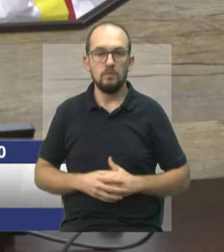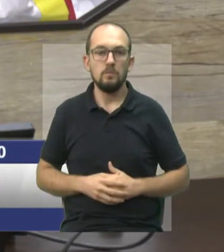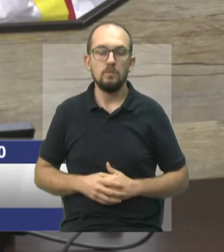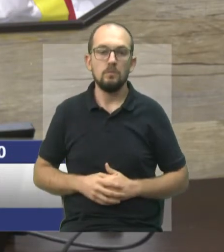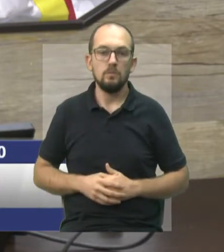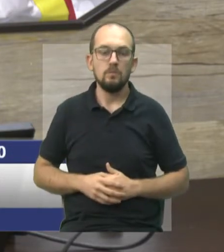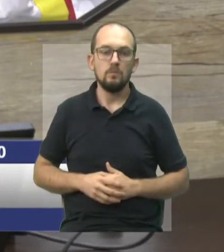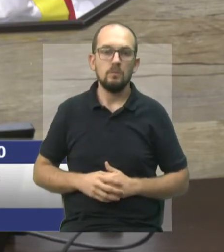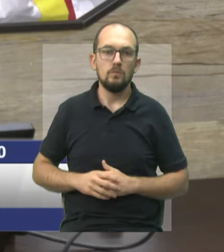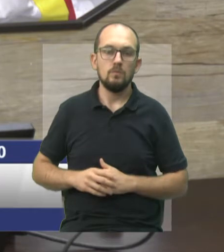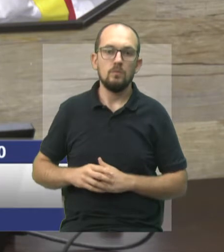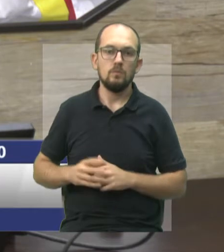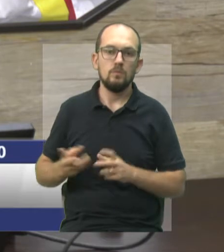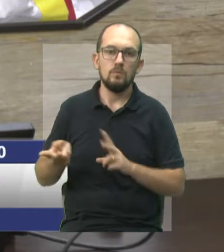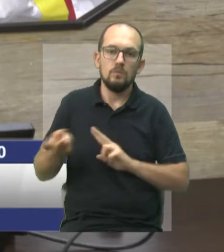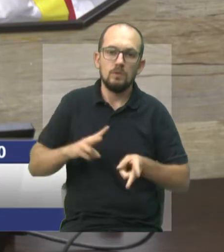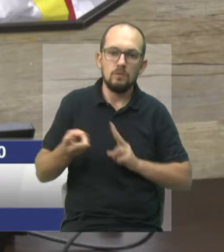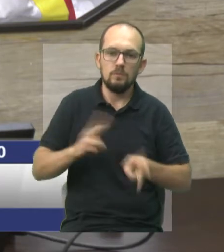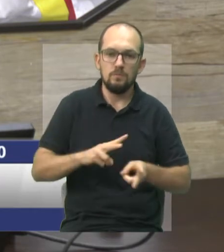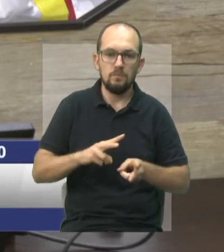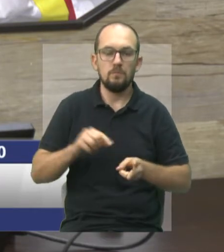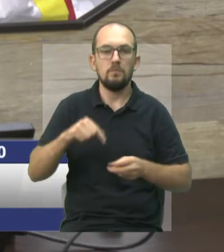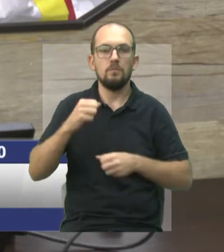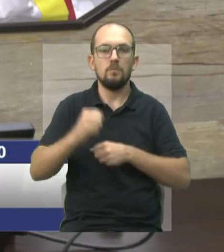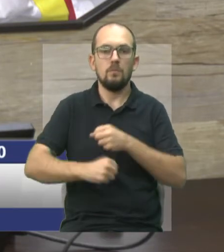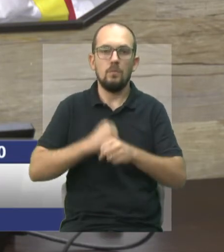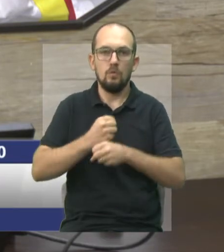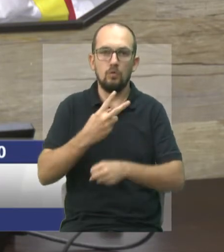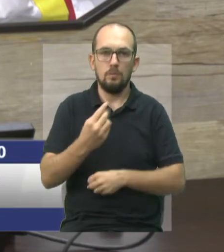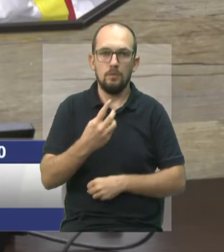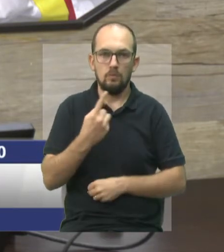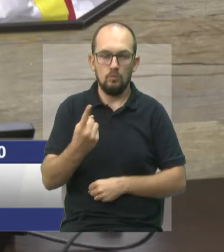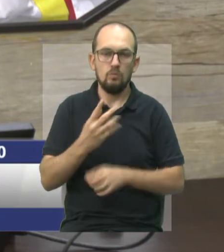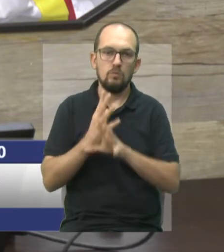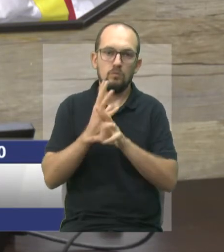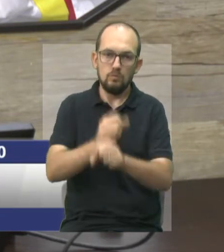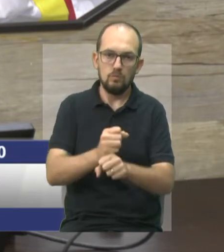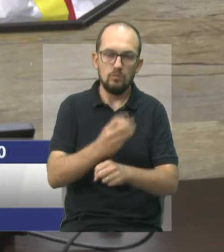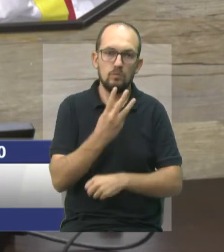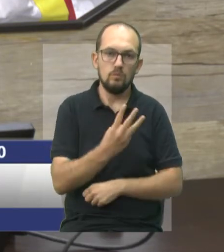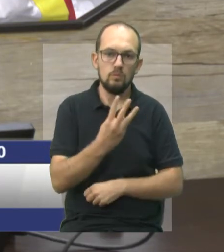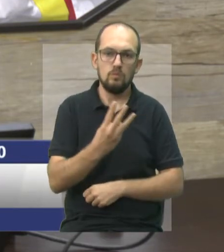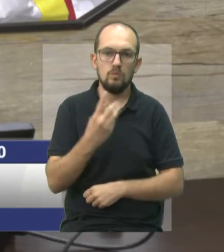As transferências correntes para 2021 correspondem à estimativa de